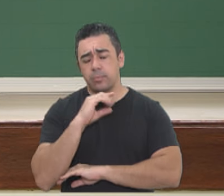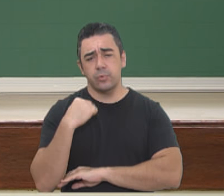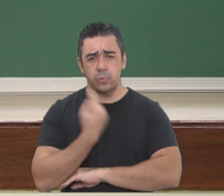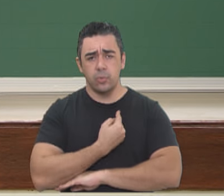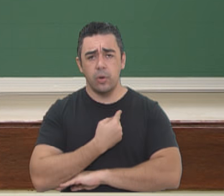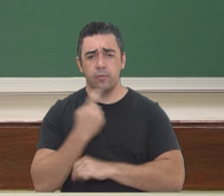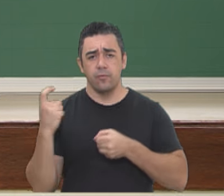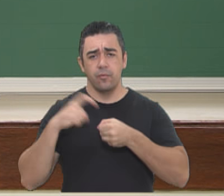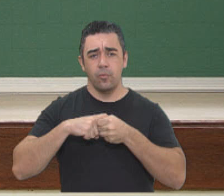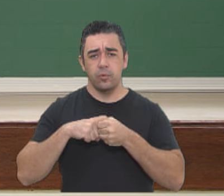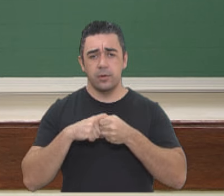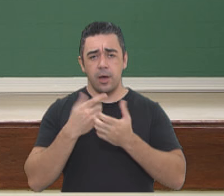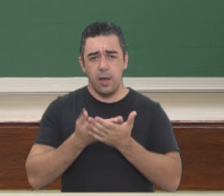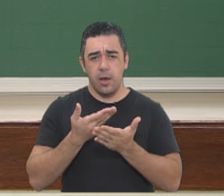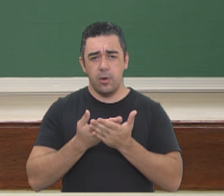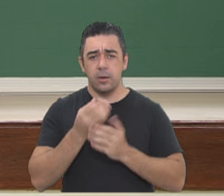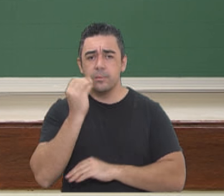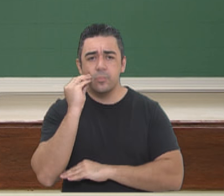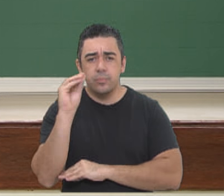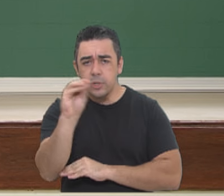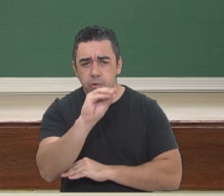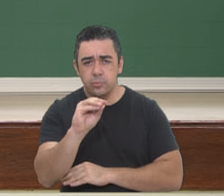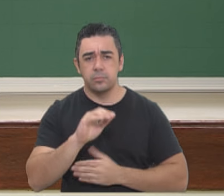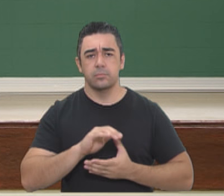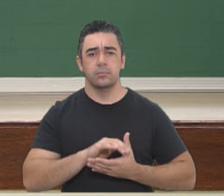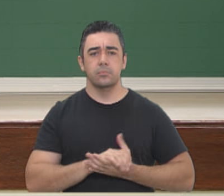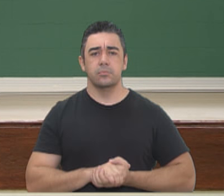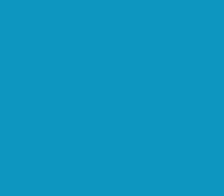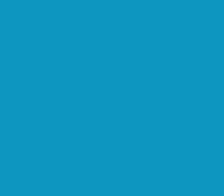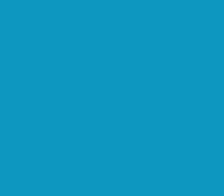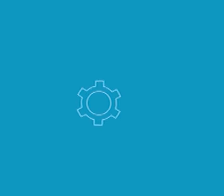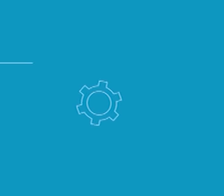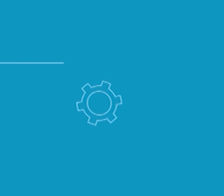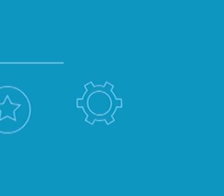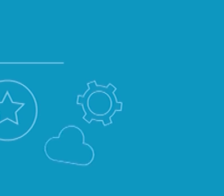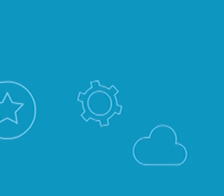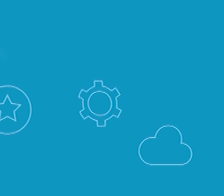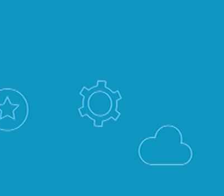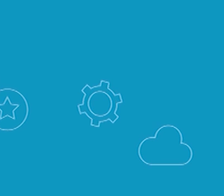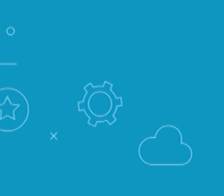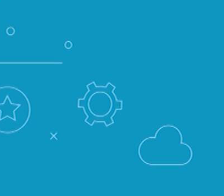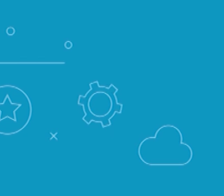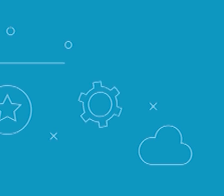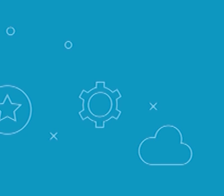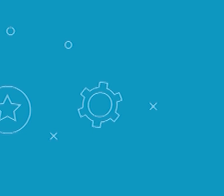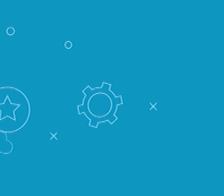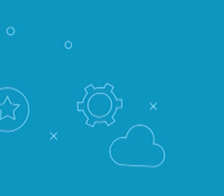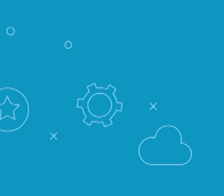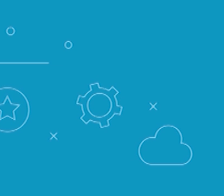gente vai estar junto de novo, tá? Beijo!